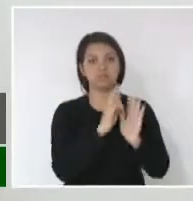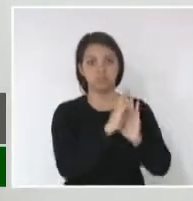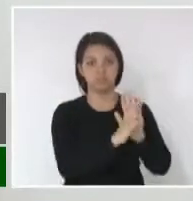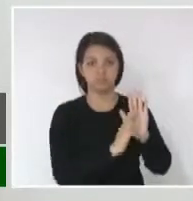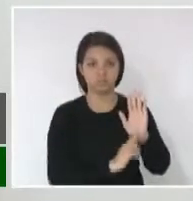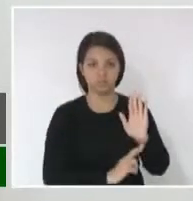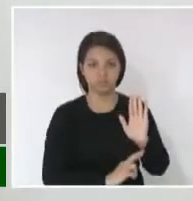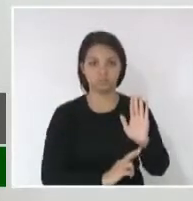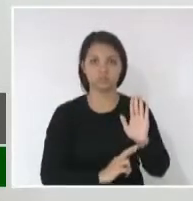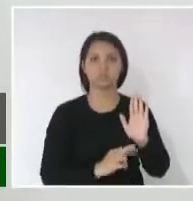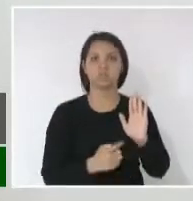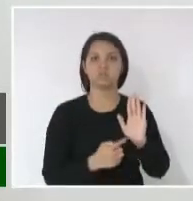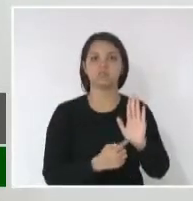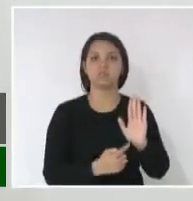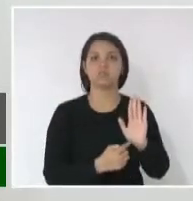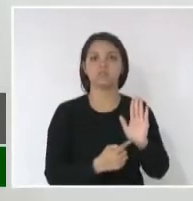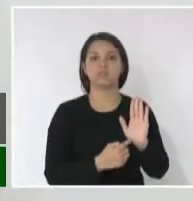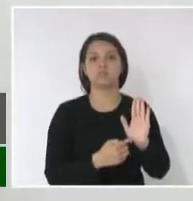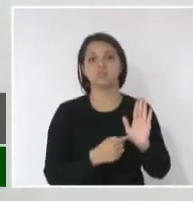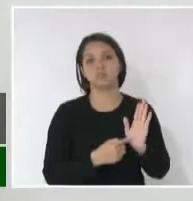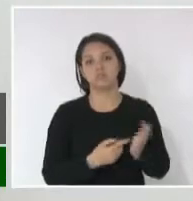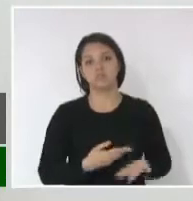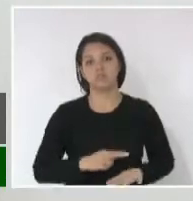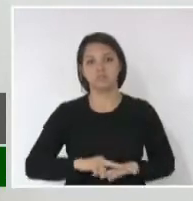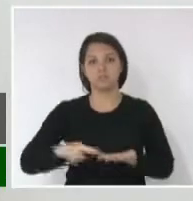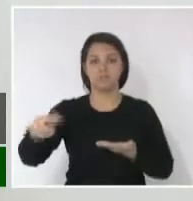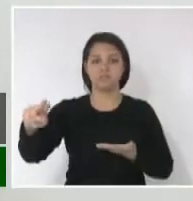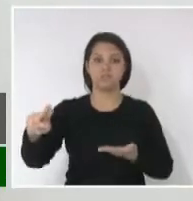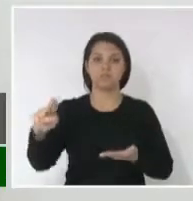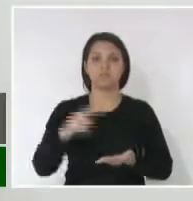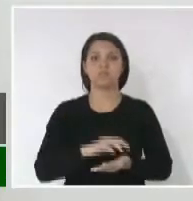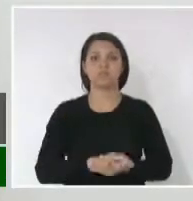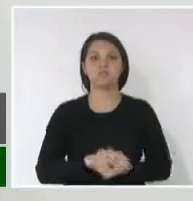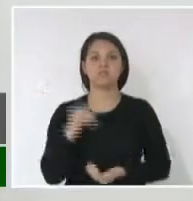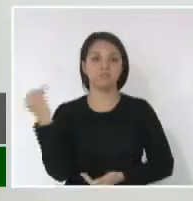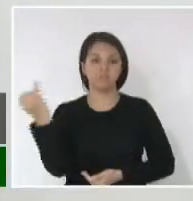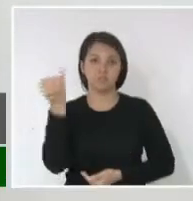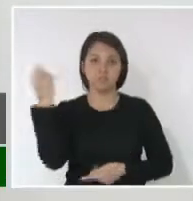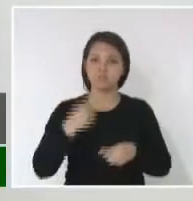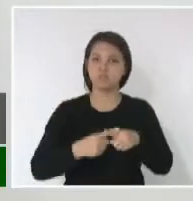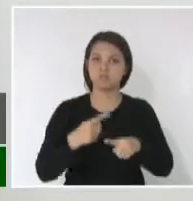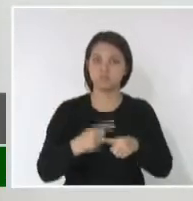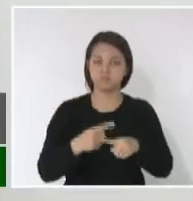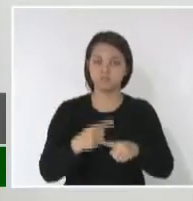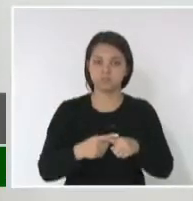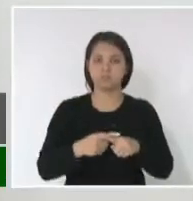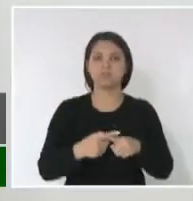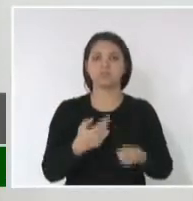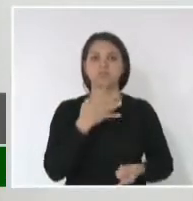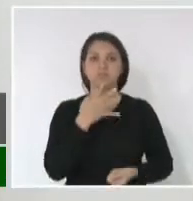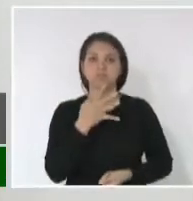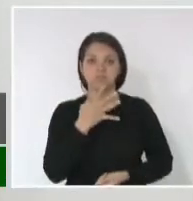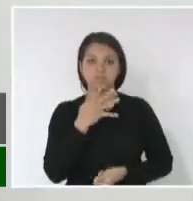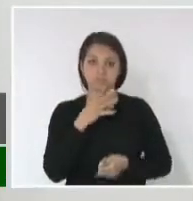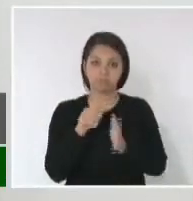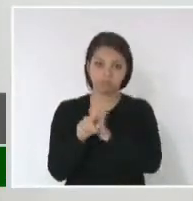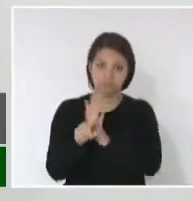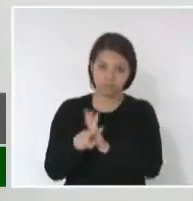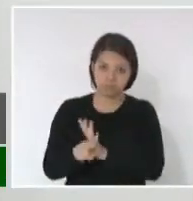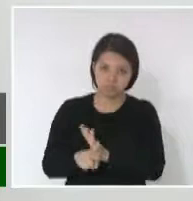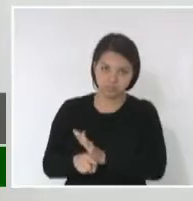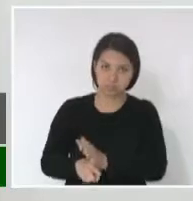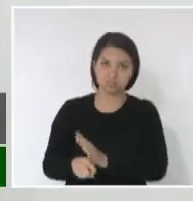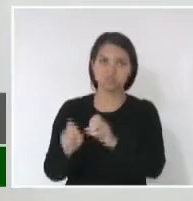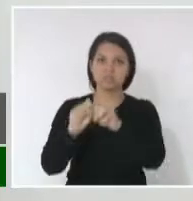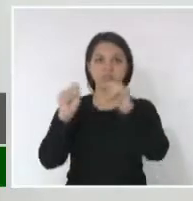internacionais de eleição, deputado Natalino, é muito interessante porque a gente conhece, além de conhecer e verificar o sistema de votação,